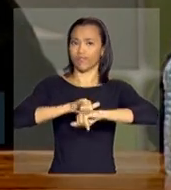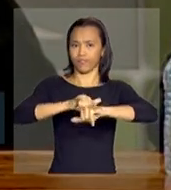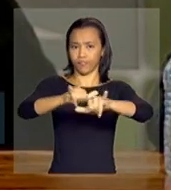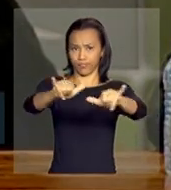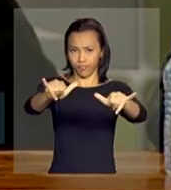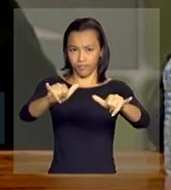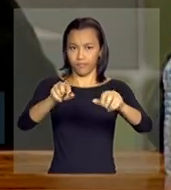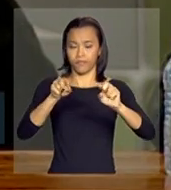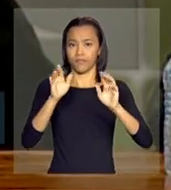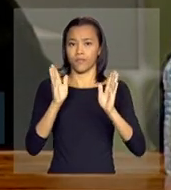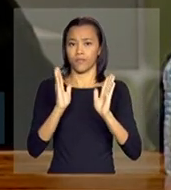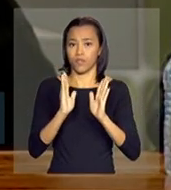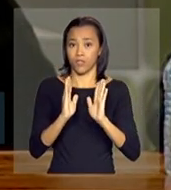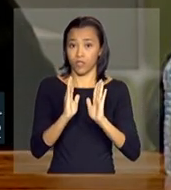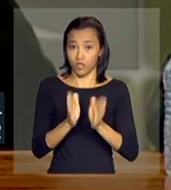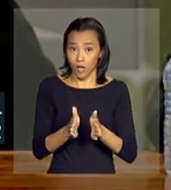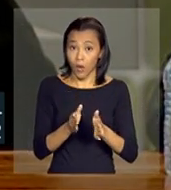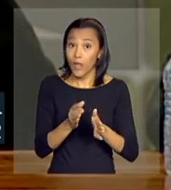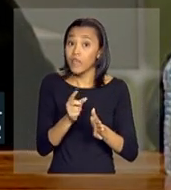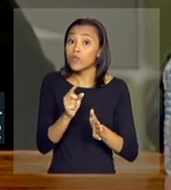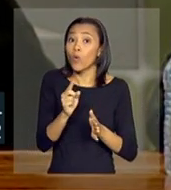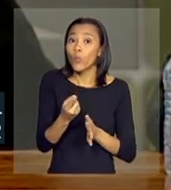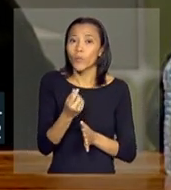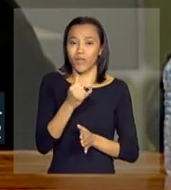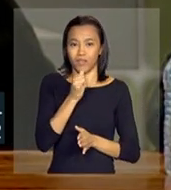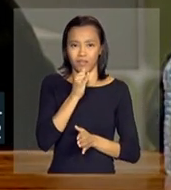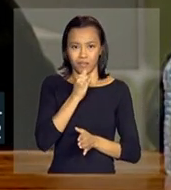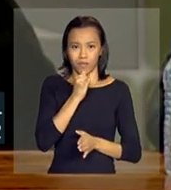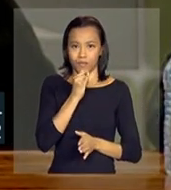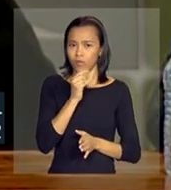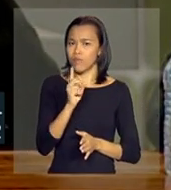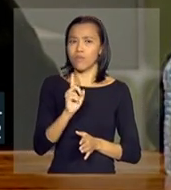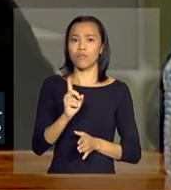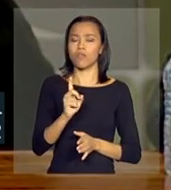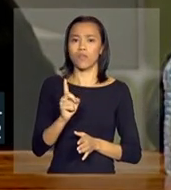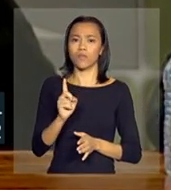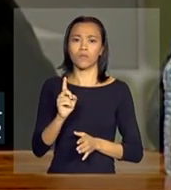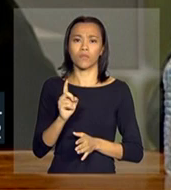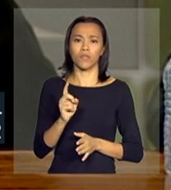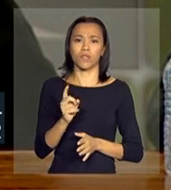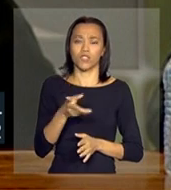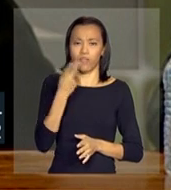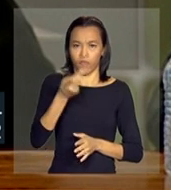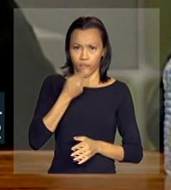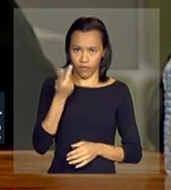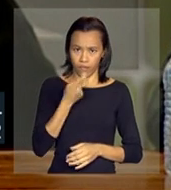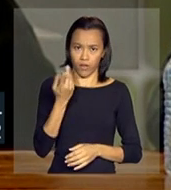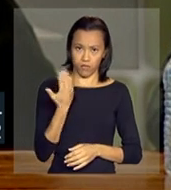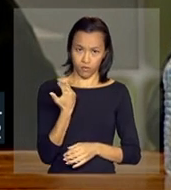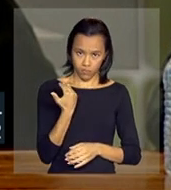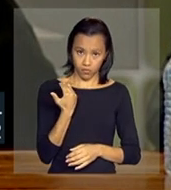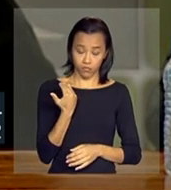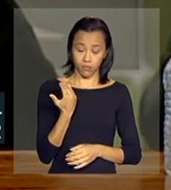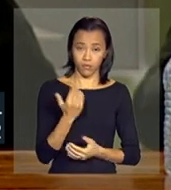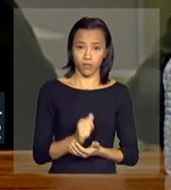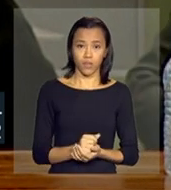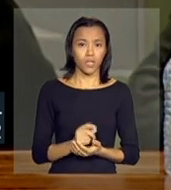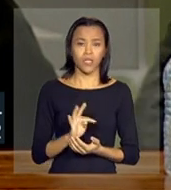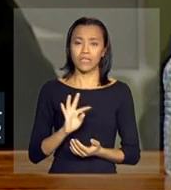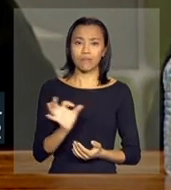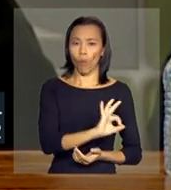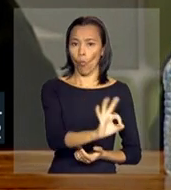depósitos compulsórios. Era apenas um exemplo. Não estava referindo que nenhuma dos